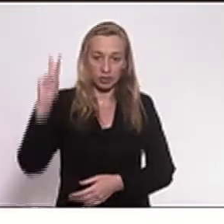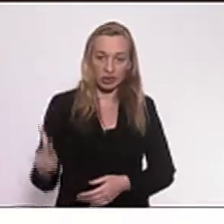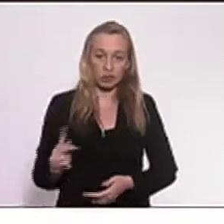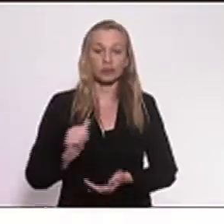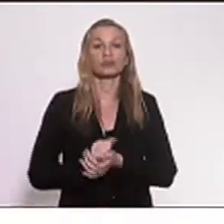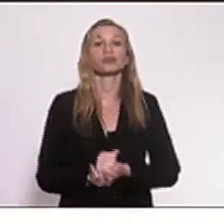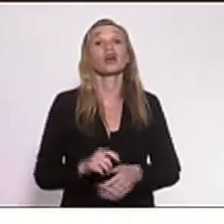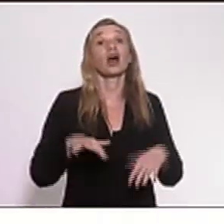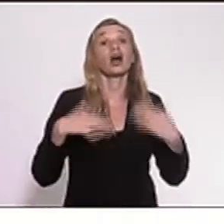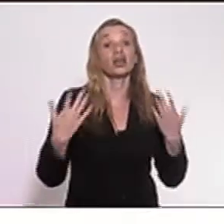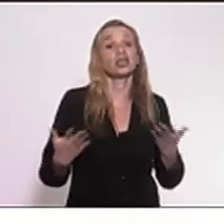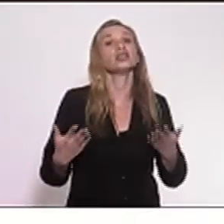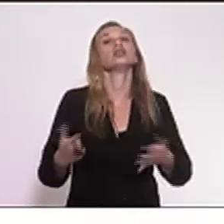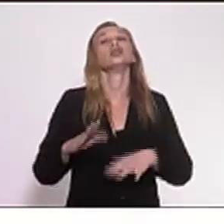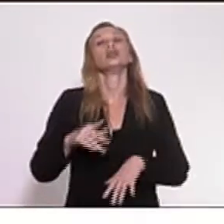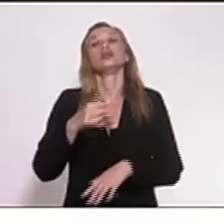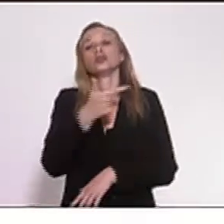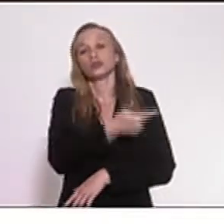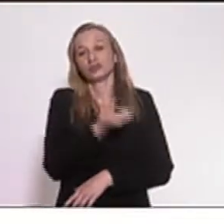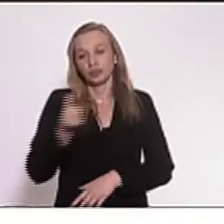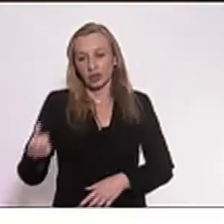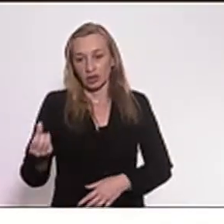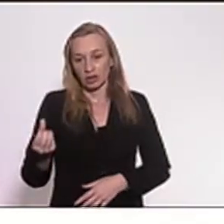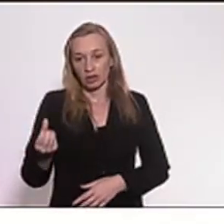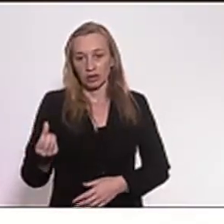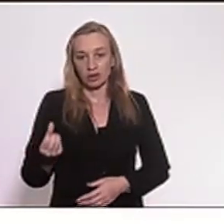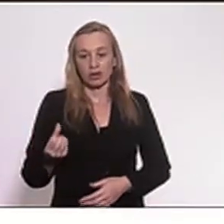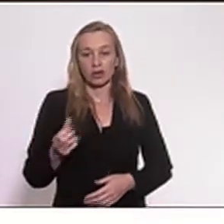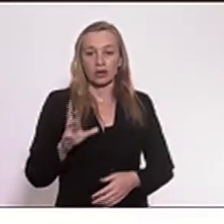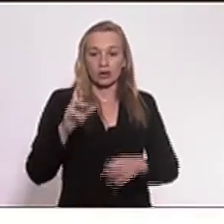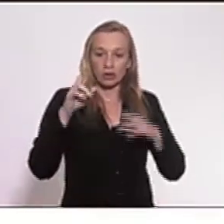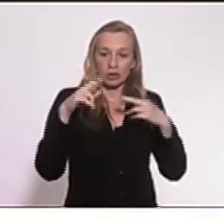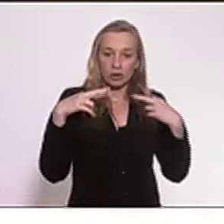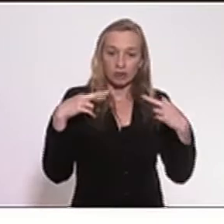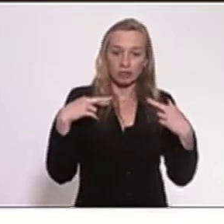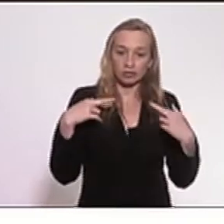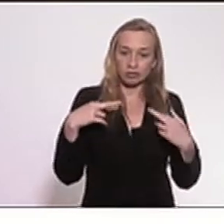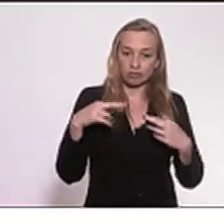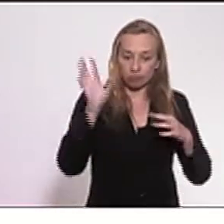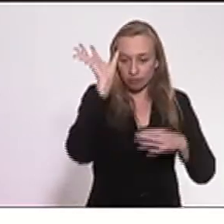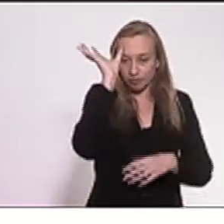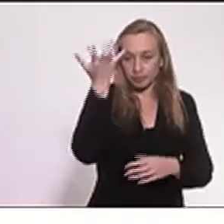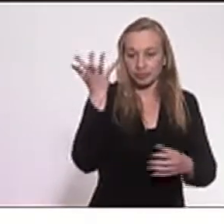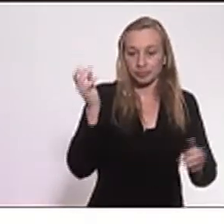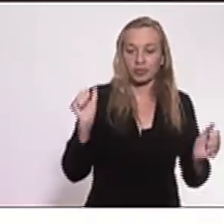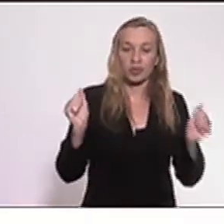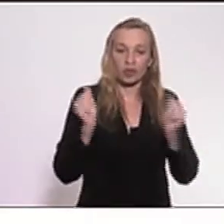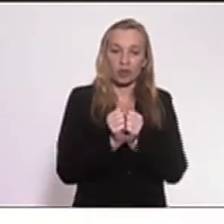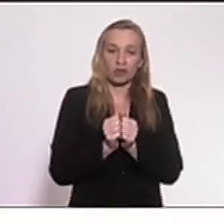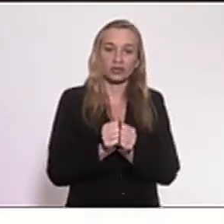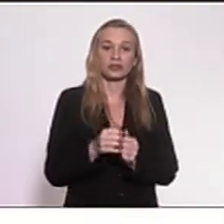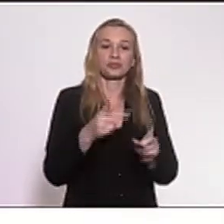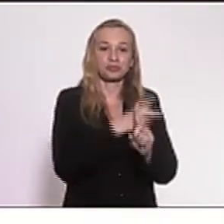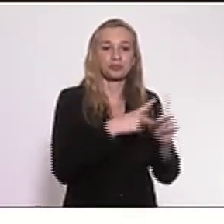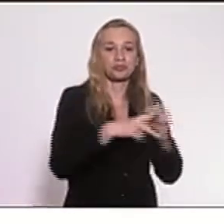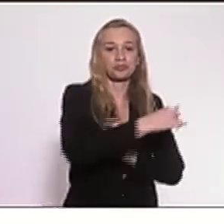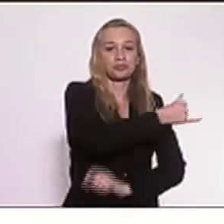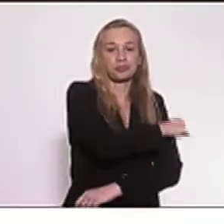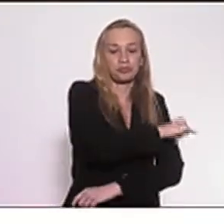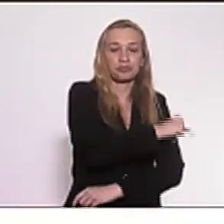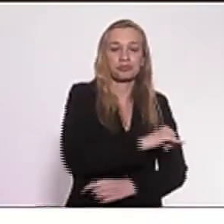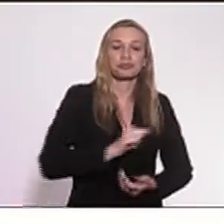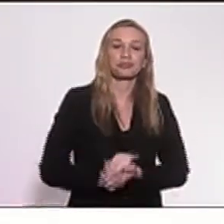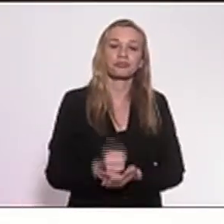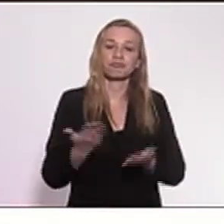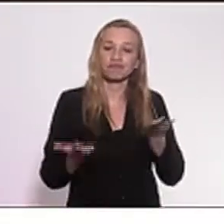Aí, em 2006, o que se resolve agregar de receitas ao Rio Previdência para buscar construir